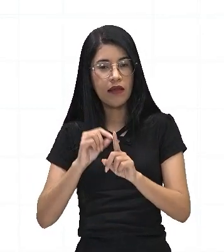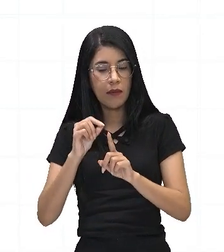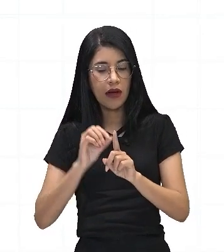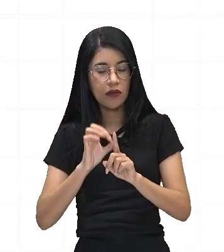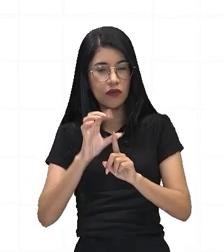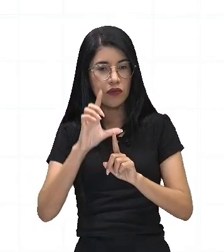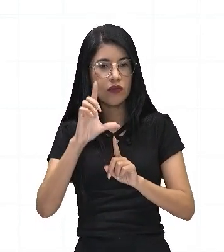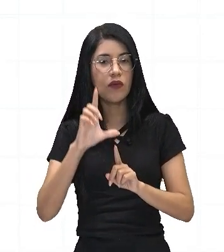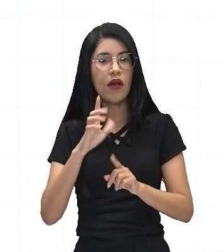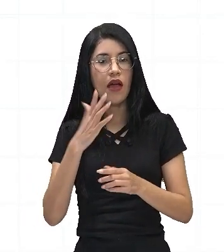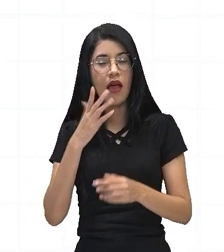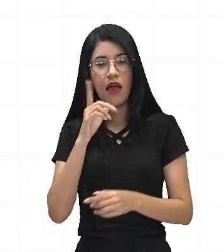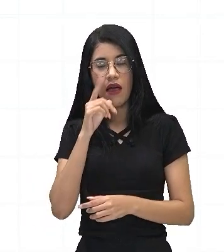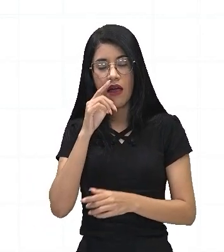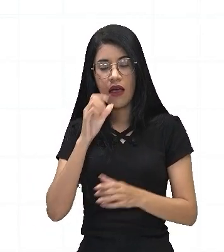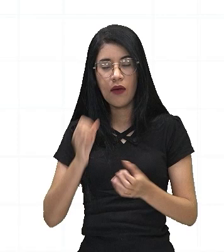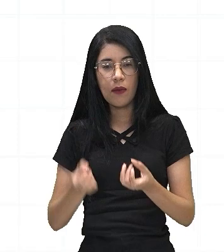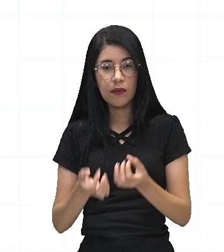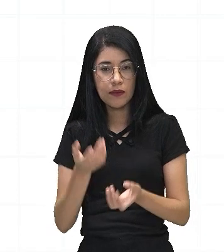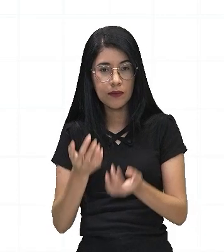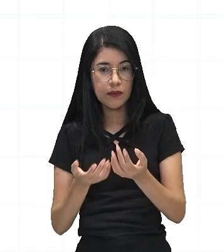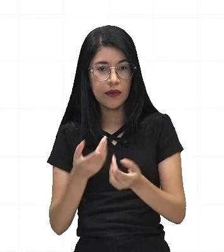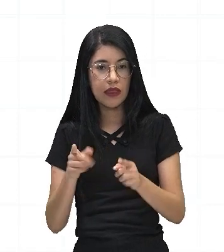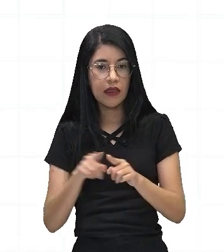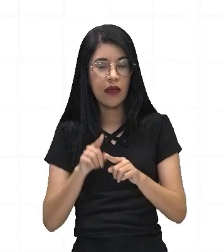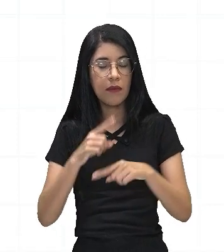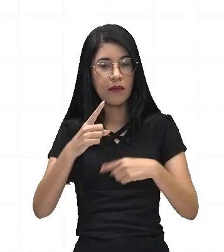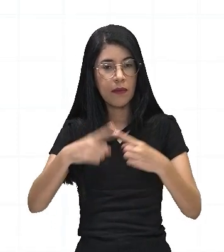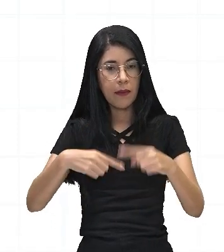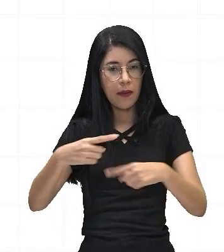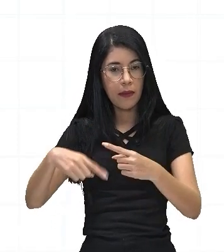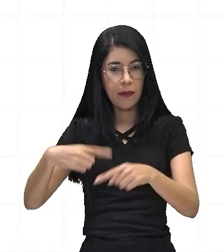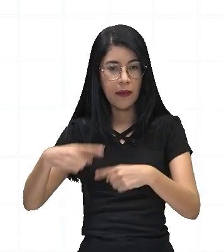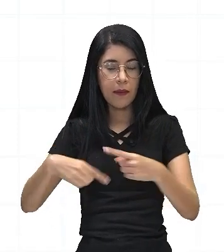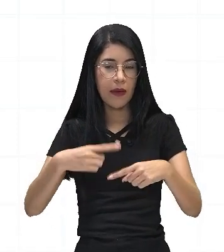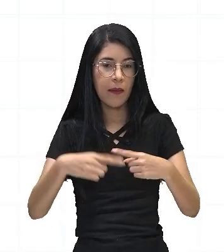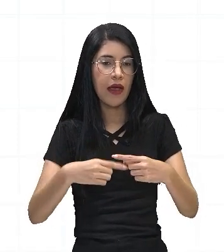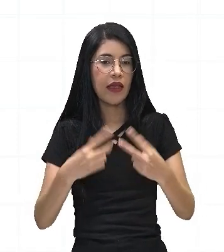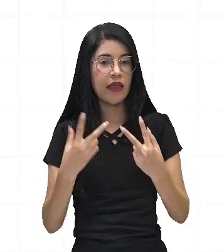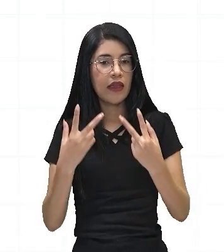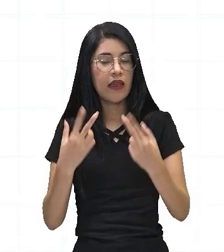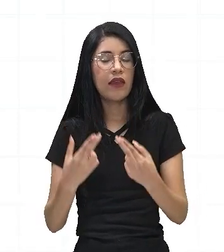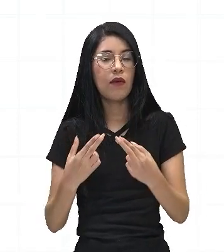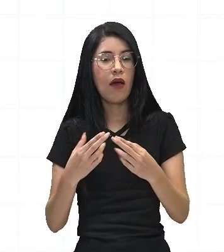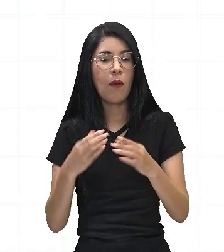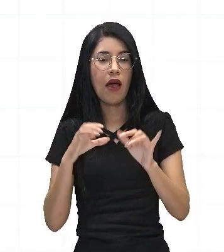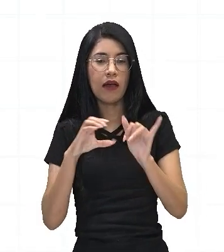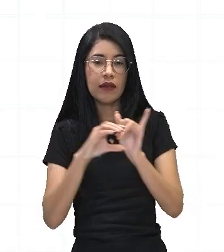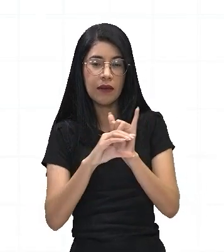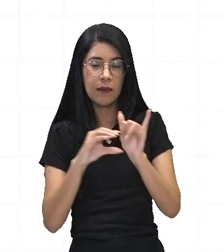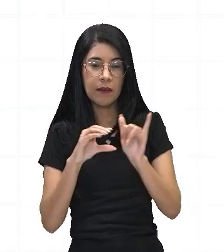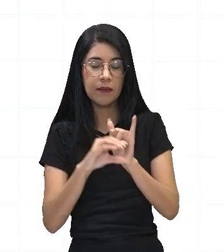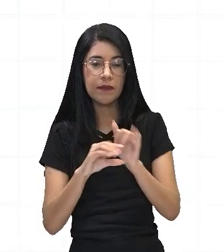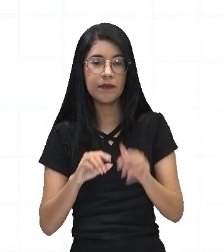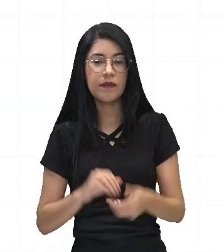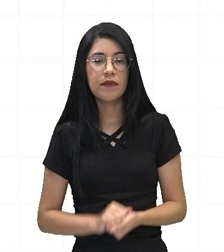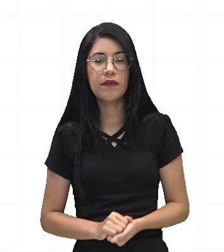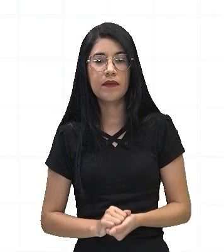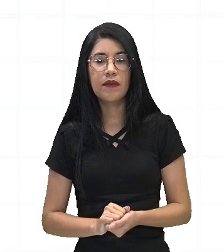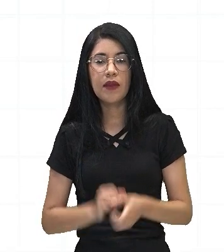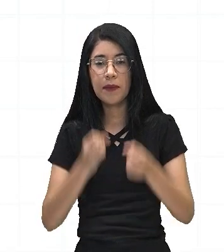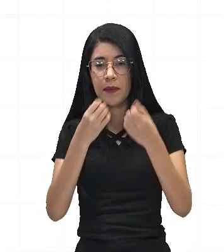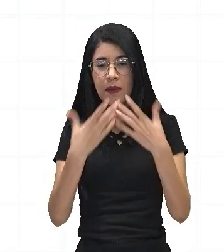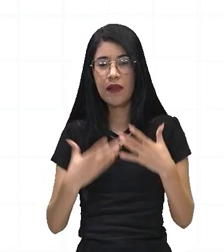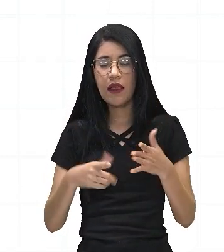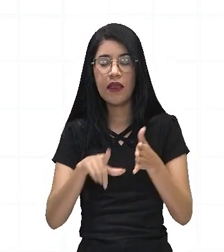água e mover as turbinas dos geradores, assim como fazem as usinas termoelétricas. Como a gente viu, né?